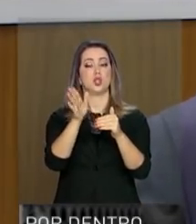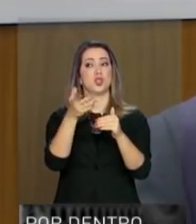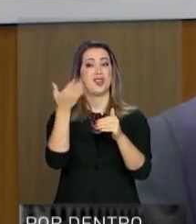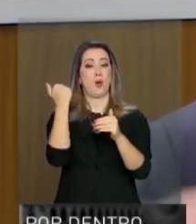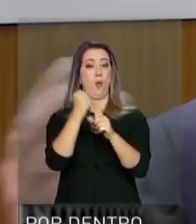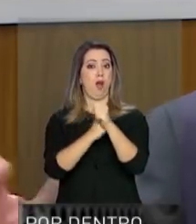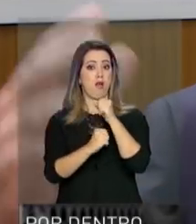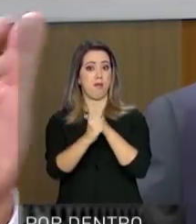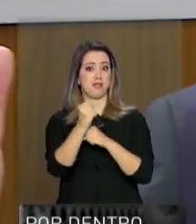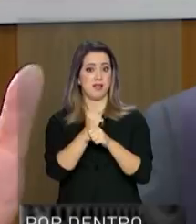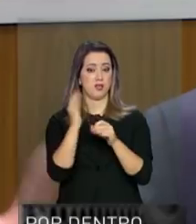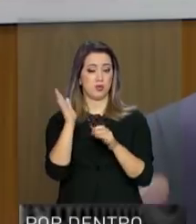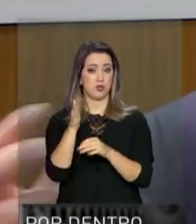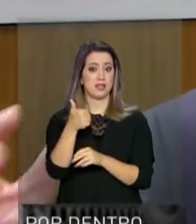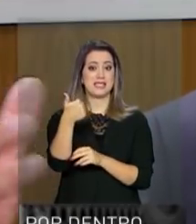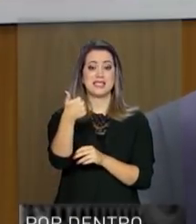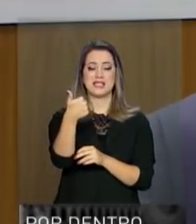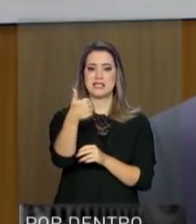bateu mais de